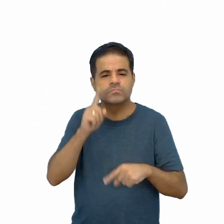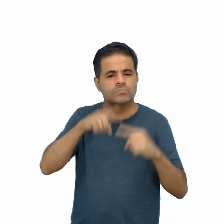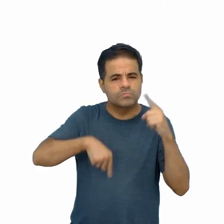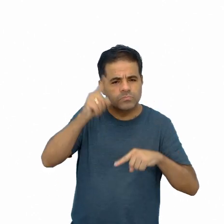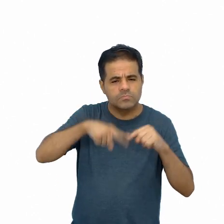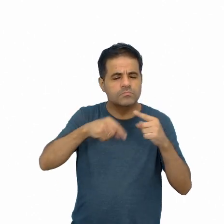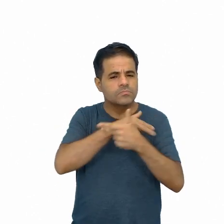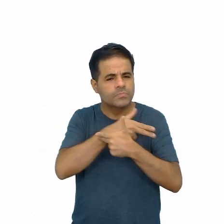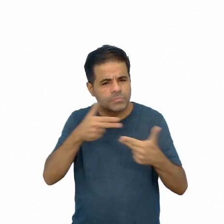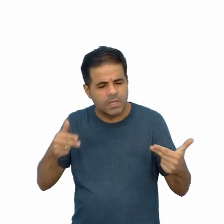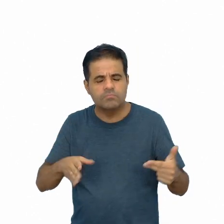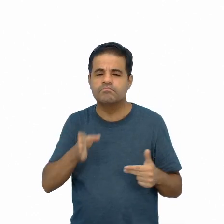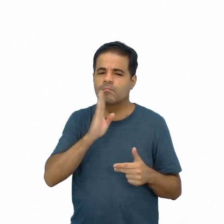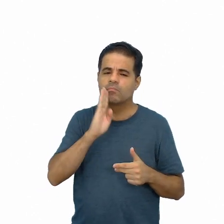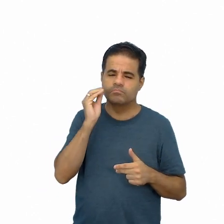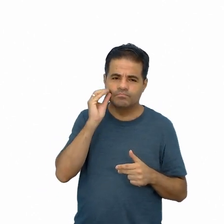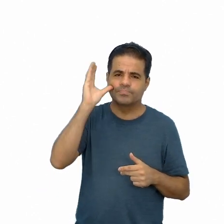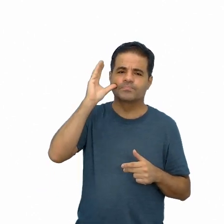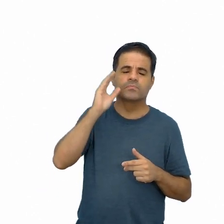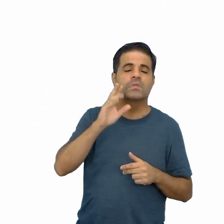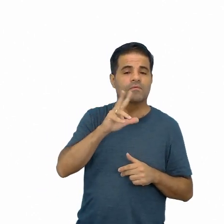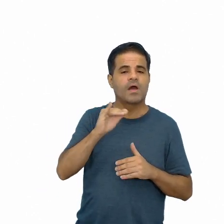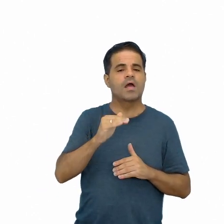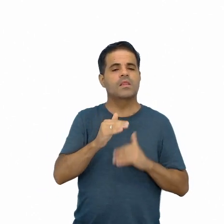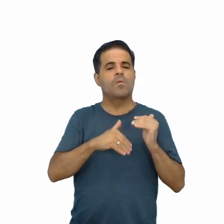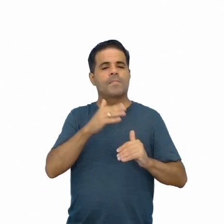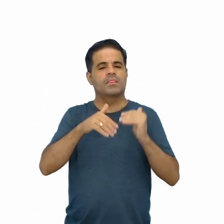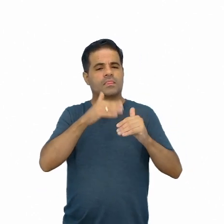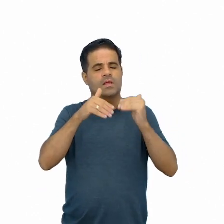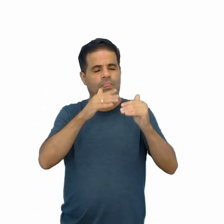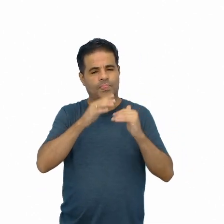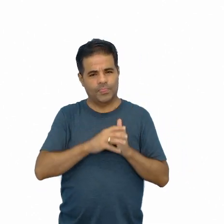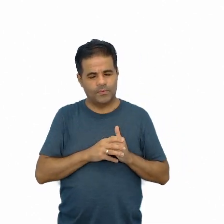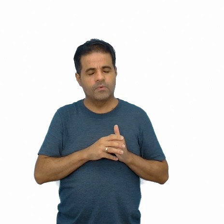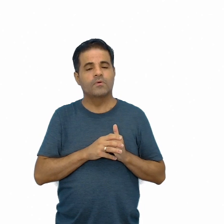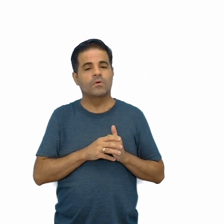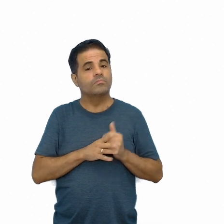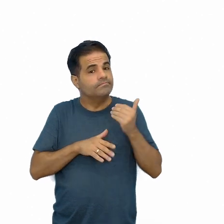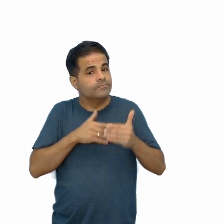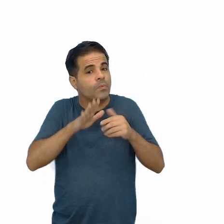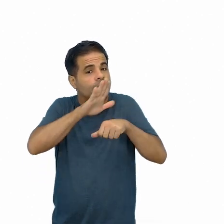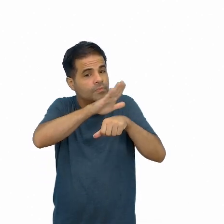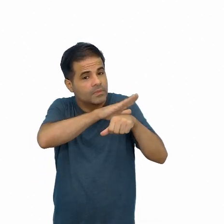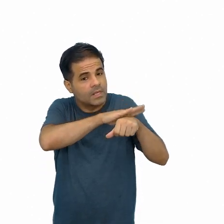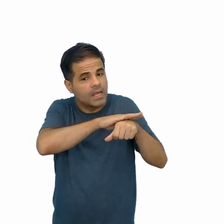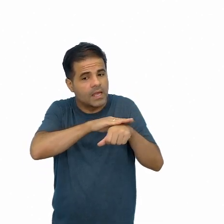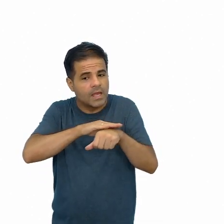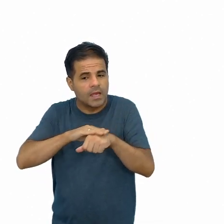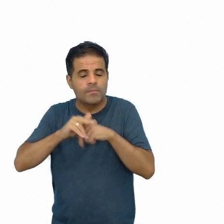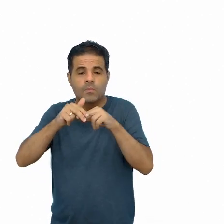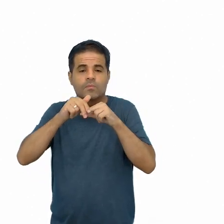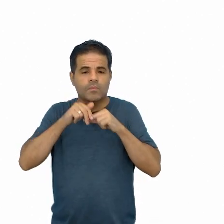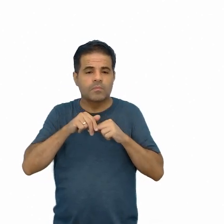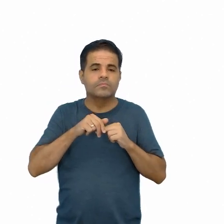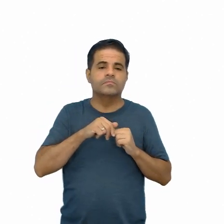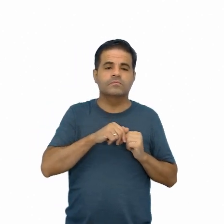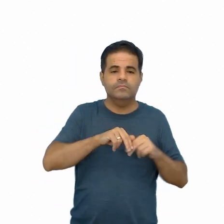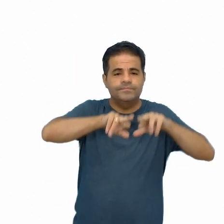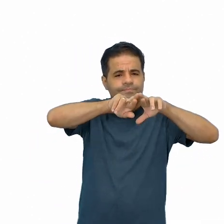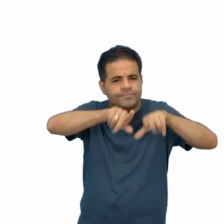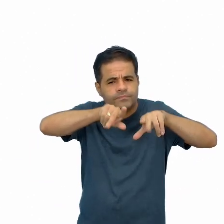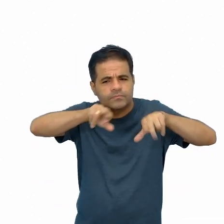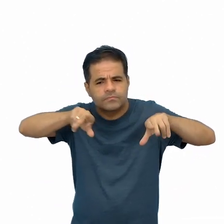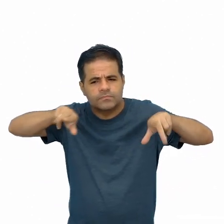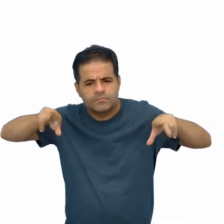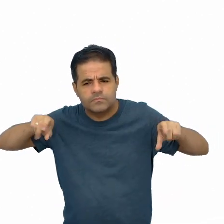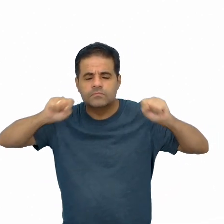de conhecimento, ela vai aumentando com o tempo, por conta, né, das diferentes